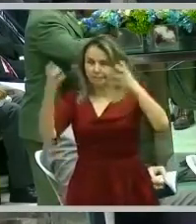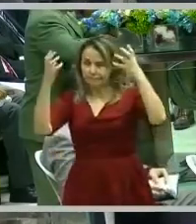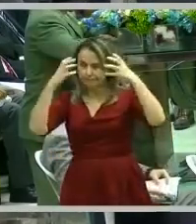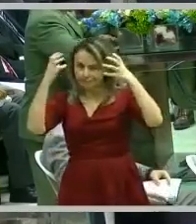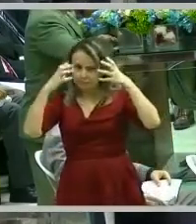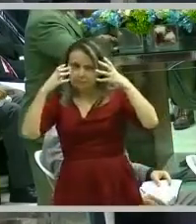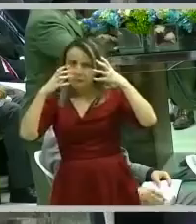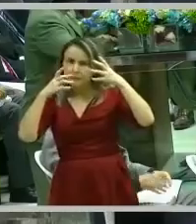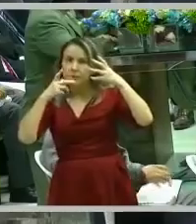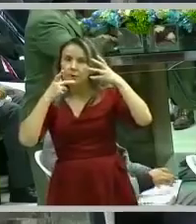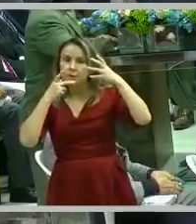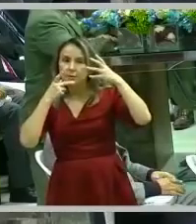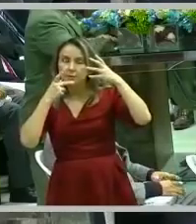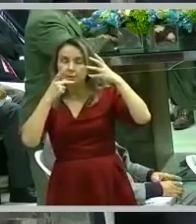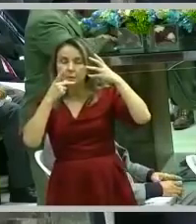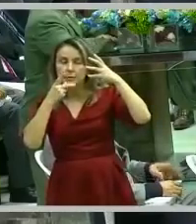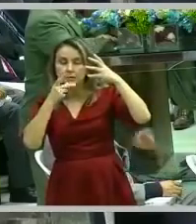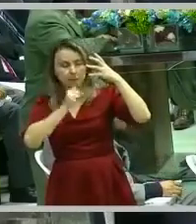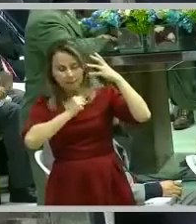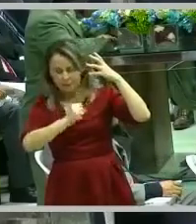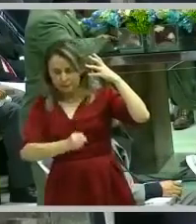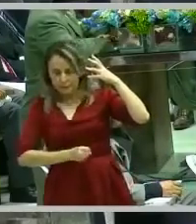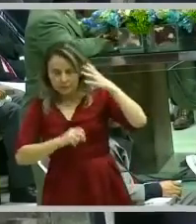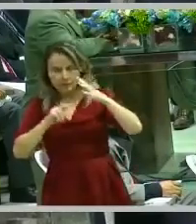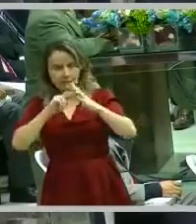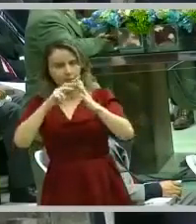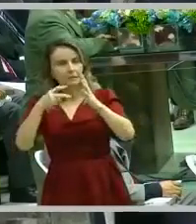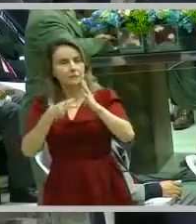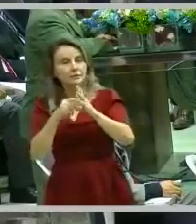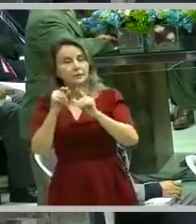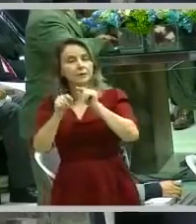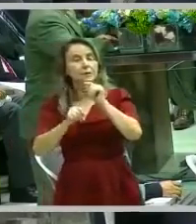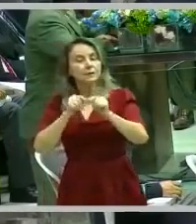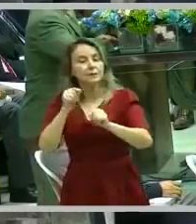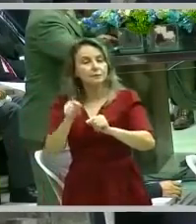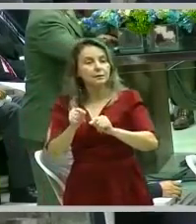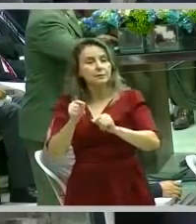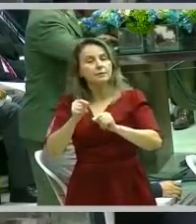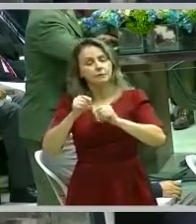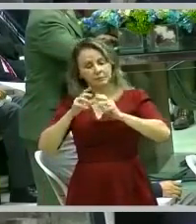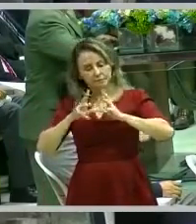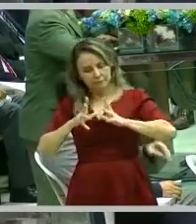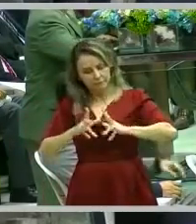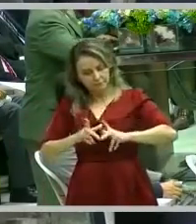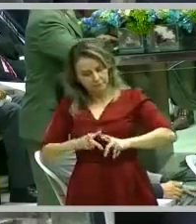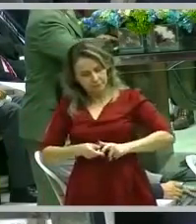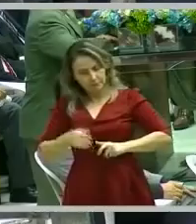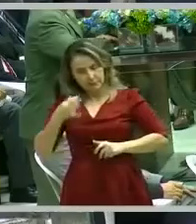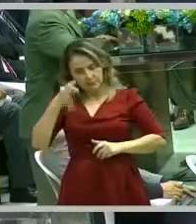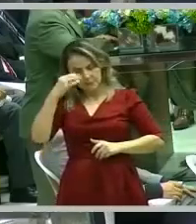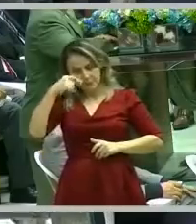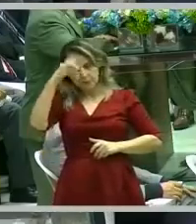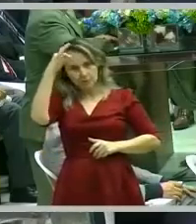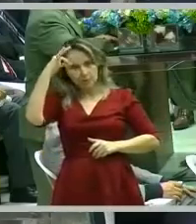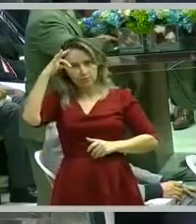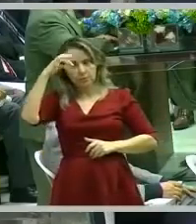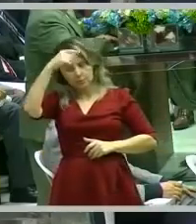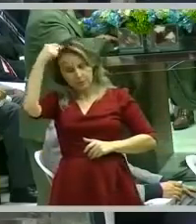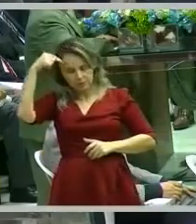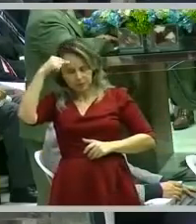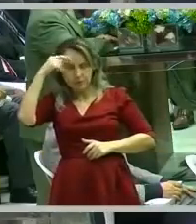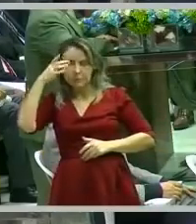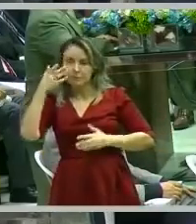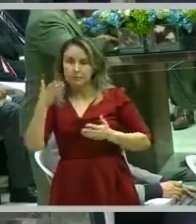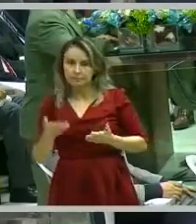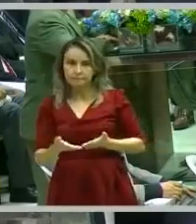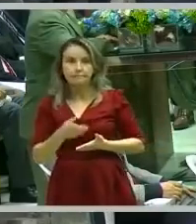dos sacerdotes representa a regeneração pelo Espírito Santo e pela... Por isso que Jesus diz, quem não nascer da